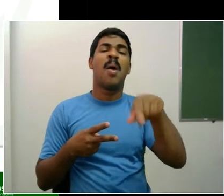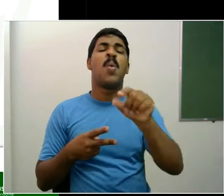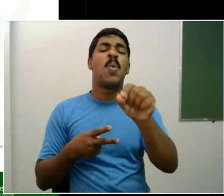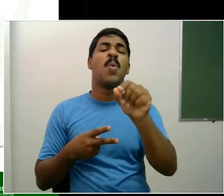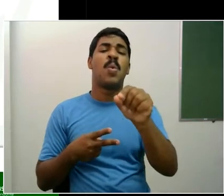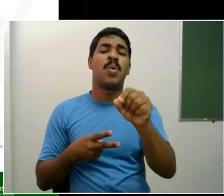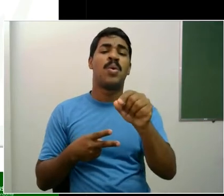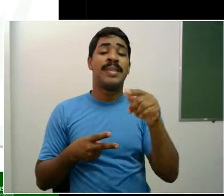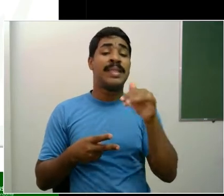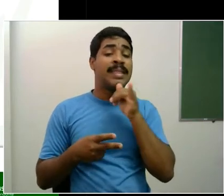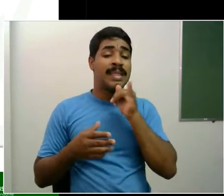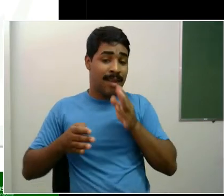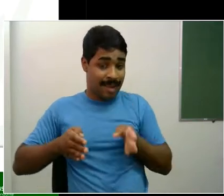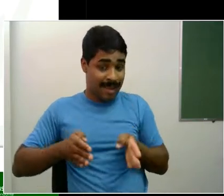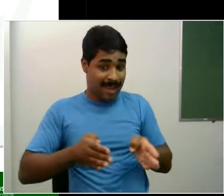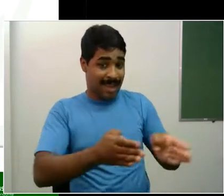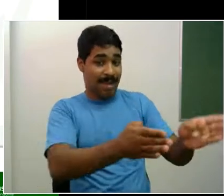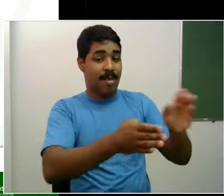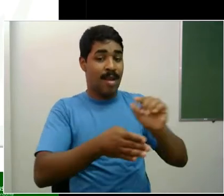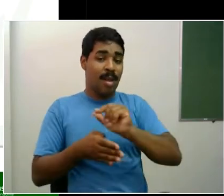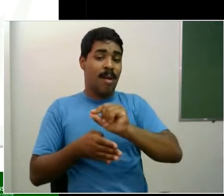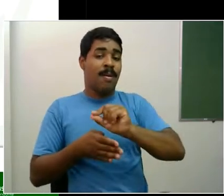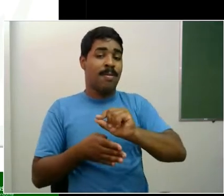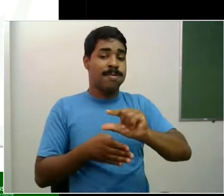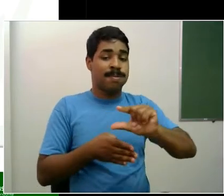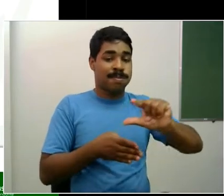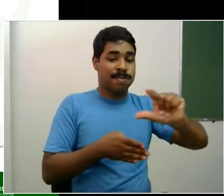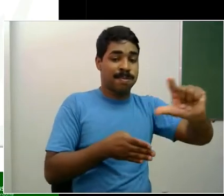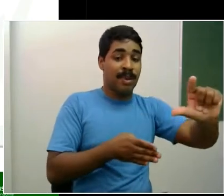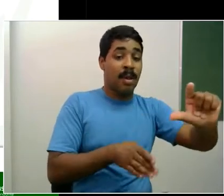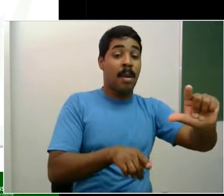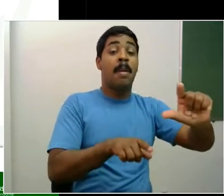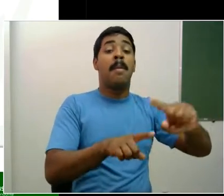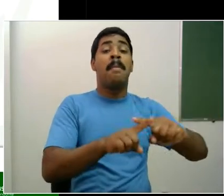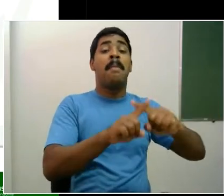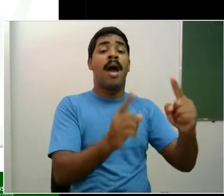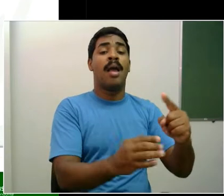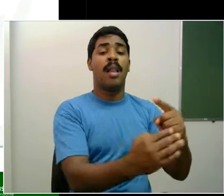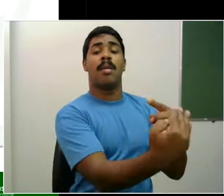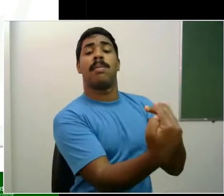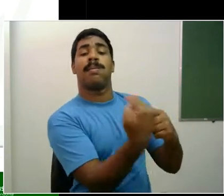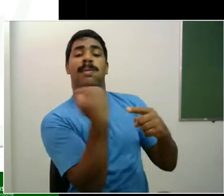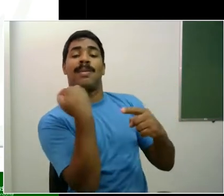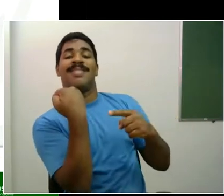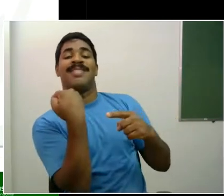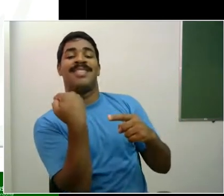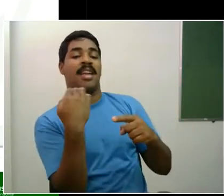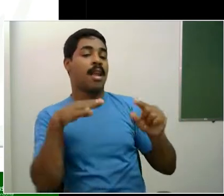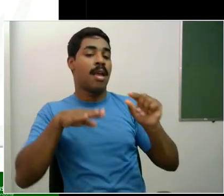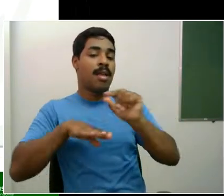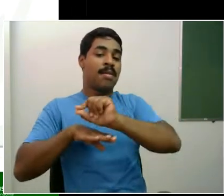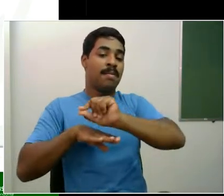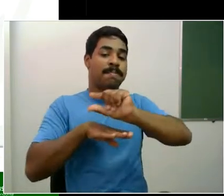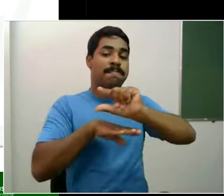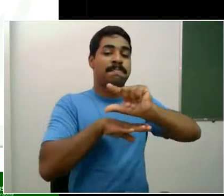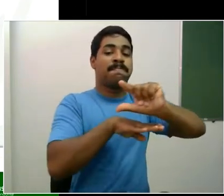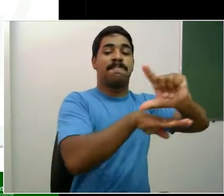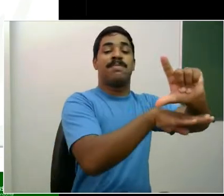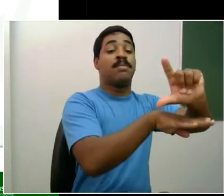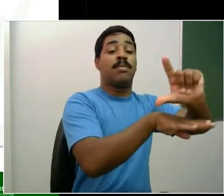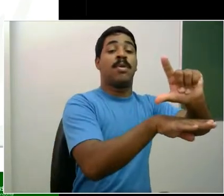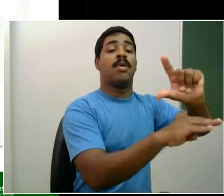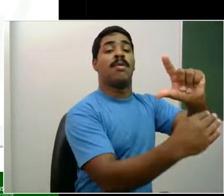contra a orientação da trajetória, ou no sentido contrário à orientação